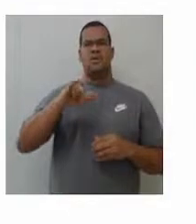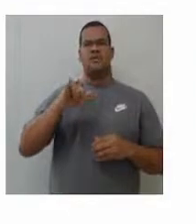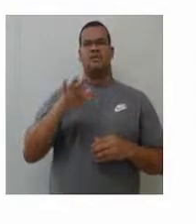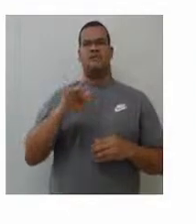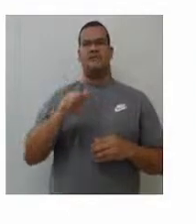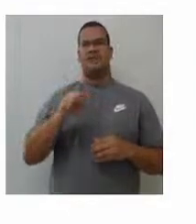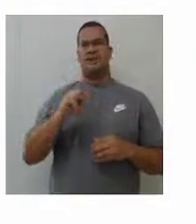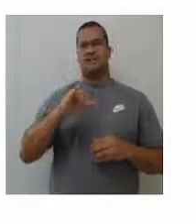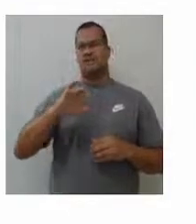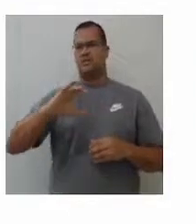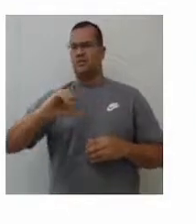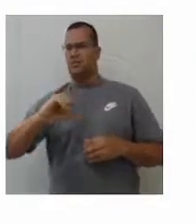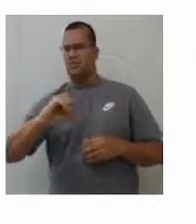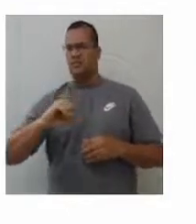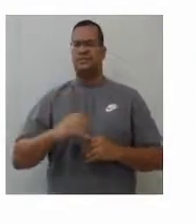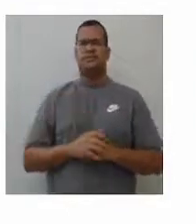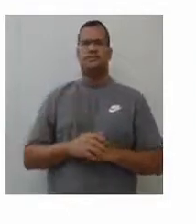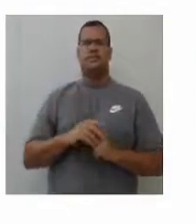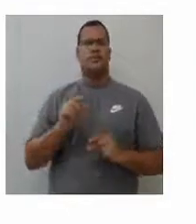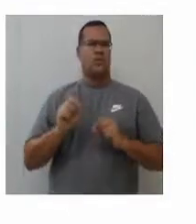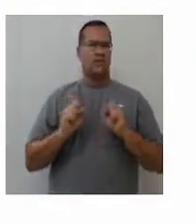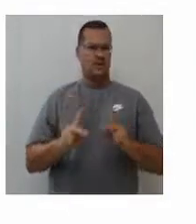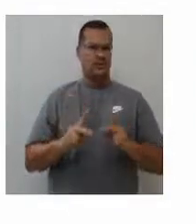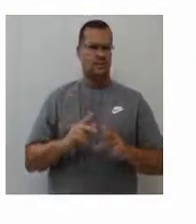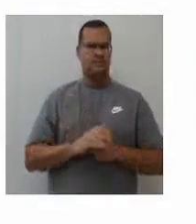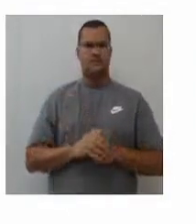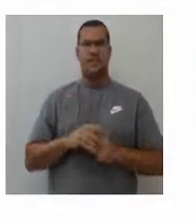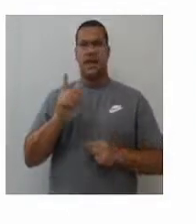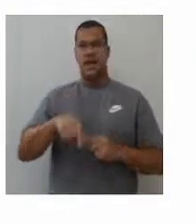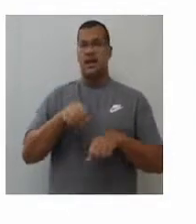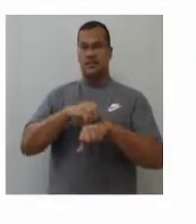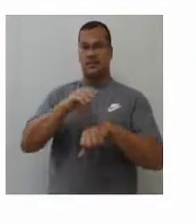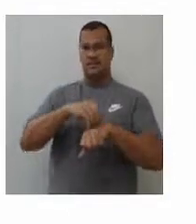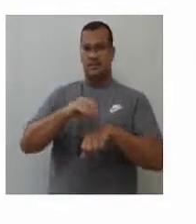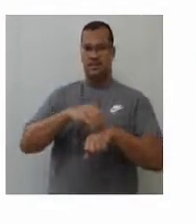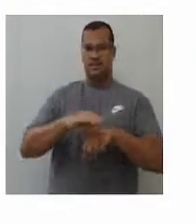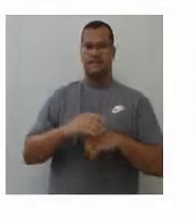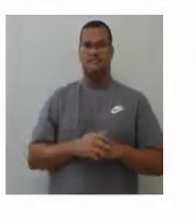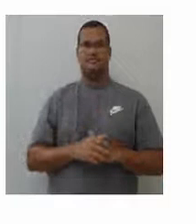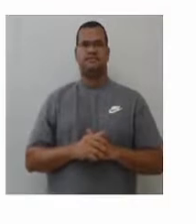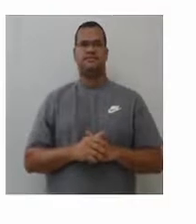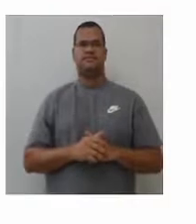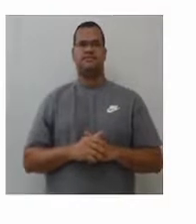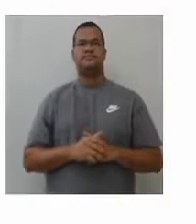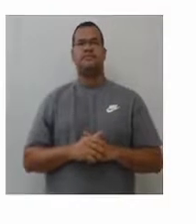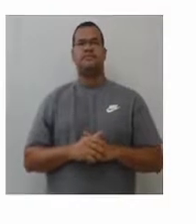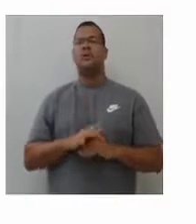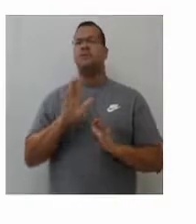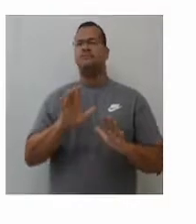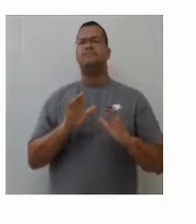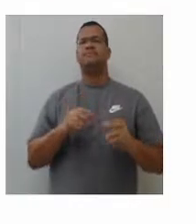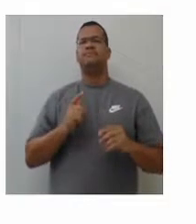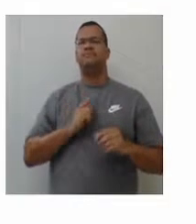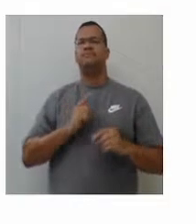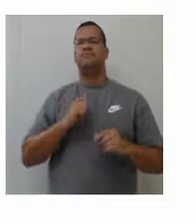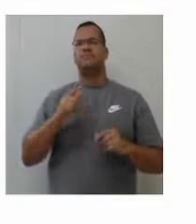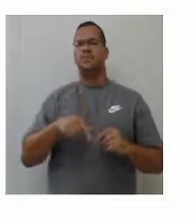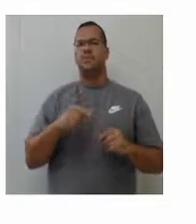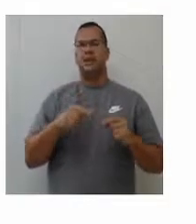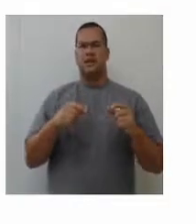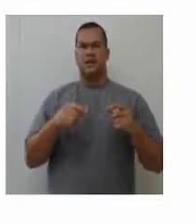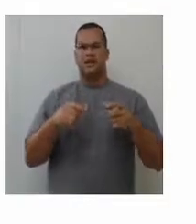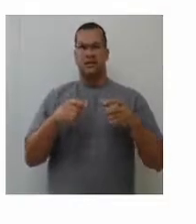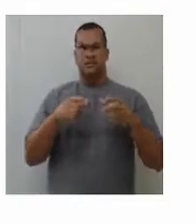Polifásico. Polifásico. Ok? A dica é essa. A dica é essa. Tá? De acordo com o diâmetro médio